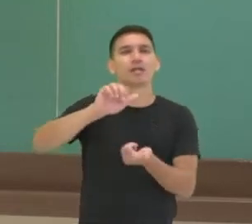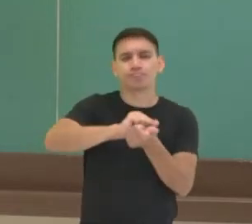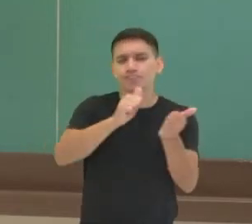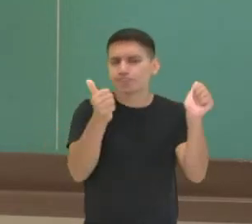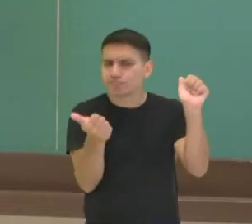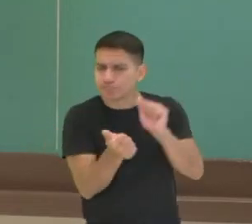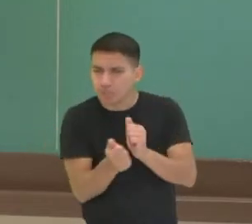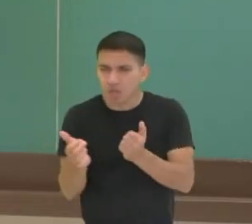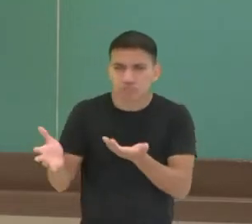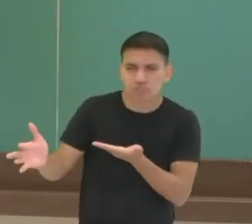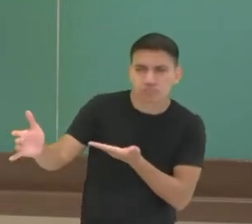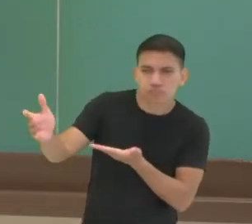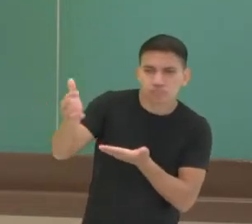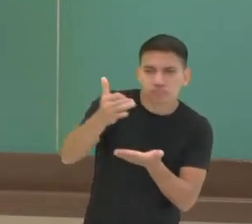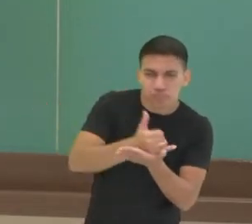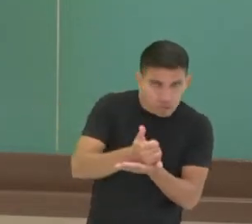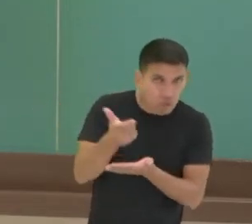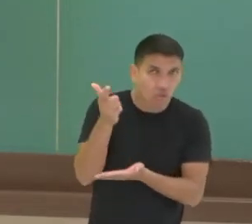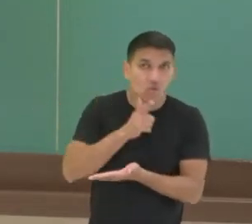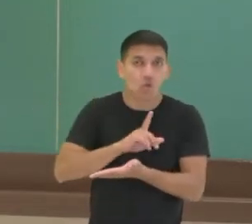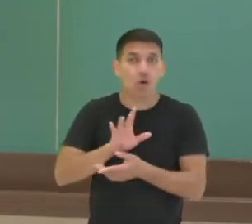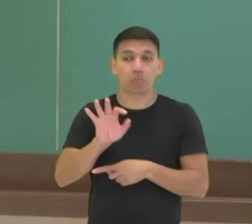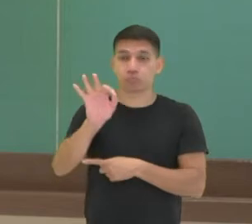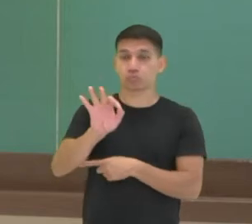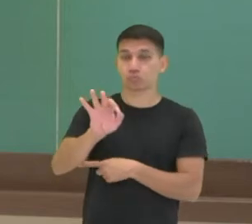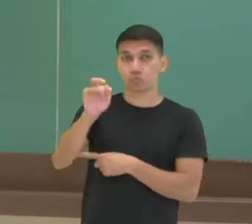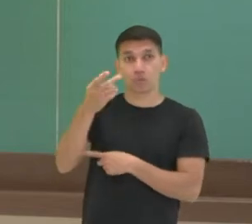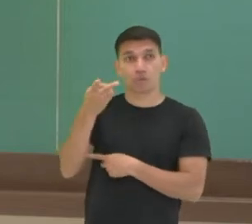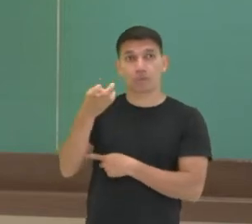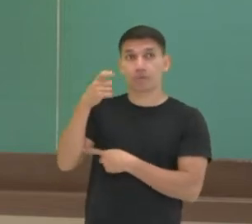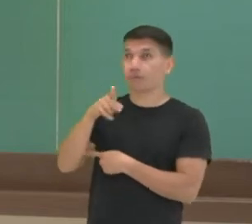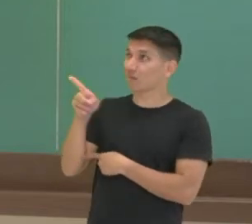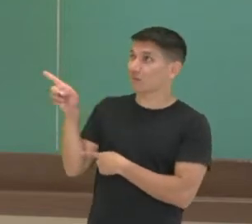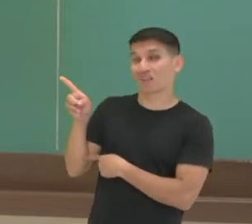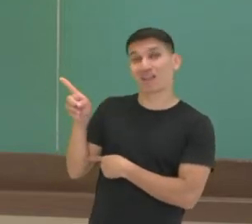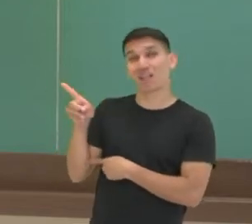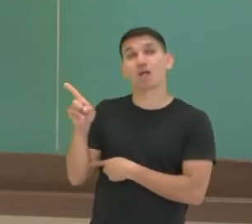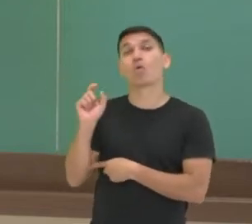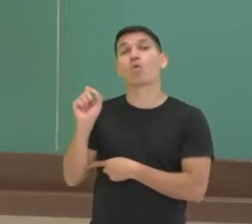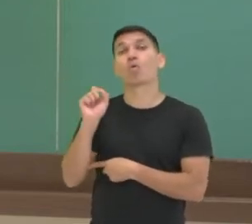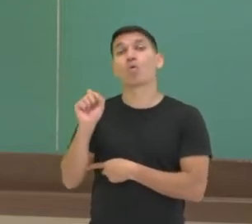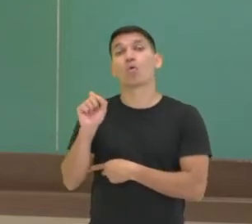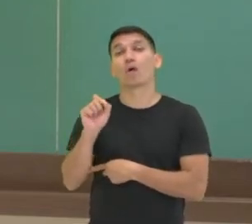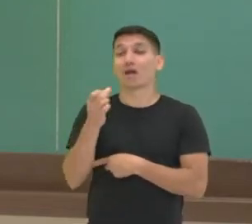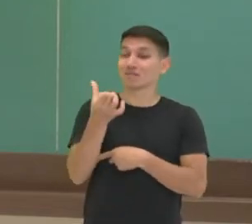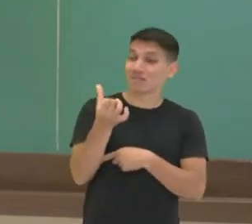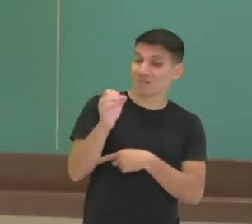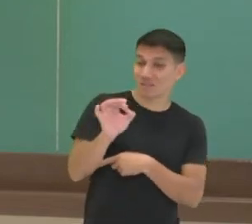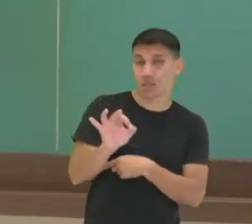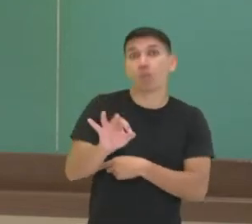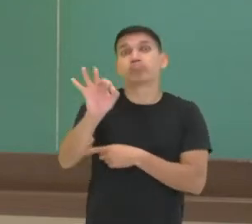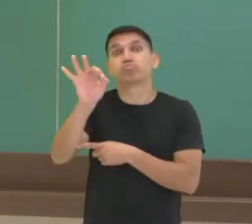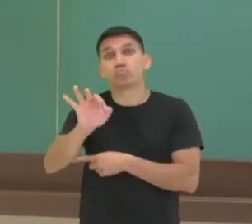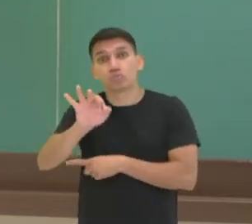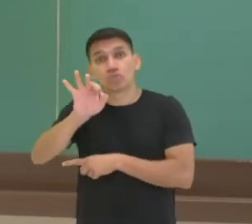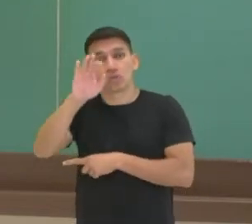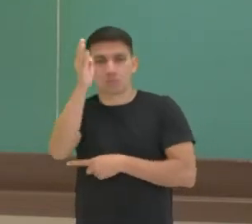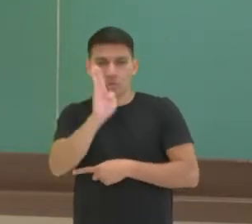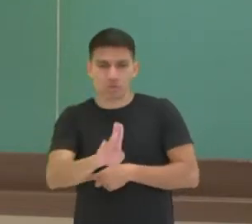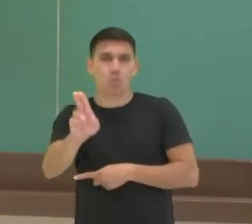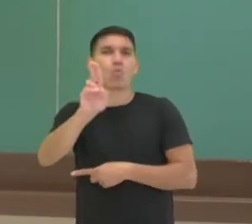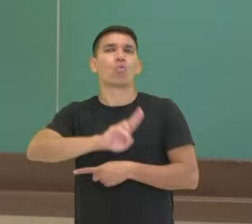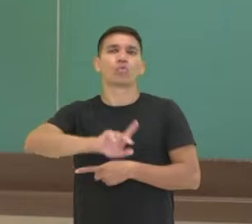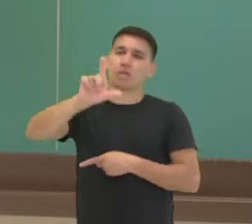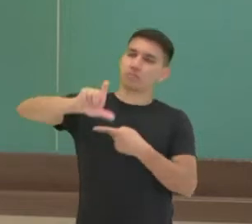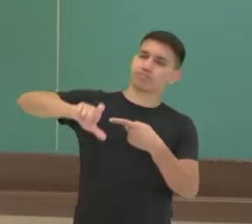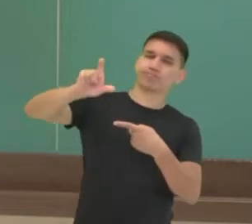dados em números percentuais, nós teríamos aqui a possibilidade de afirmar que 60% dos brasileiros usaram o crédito, né?